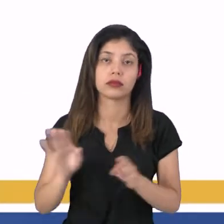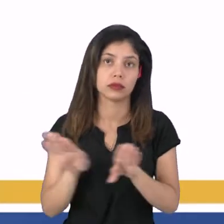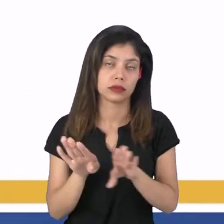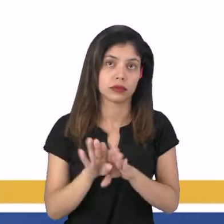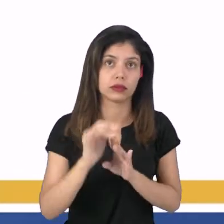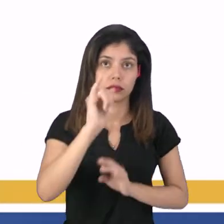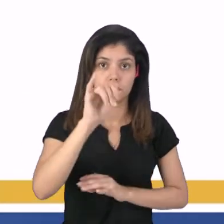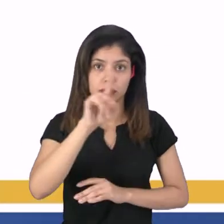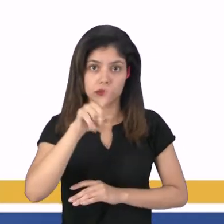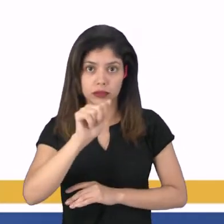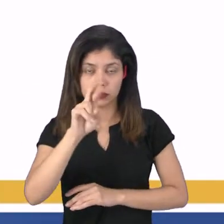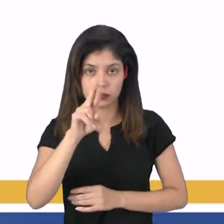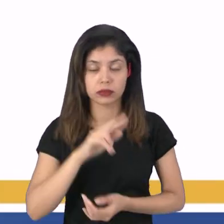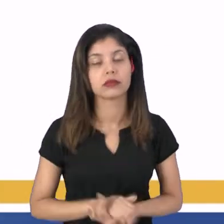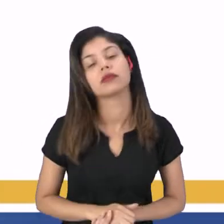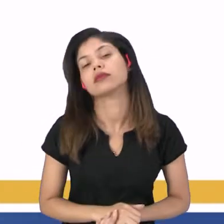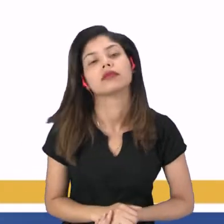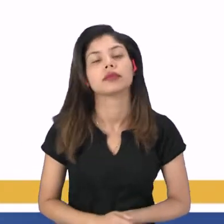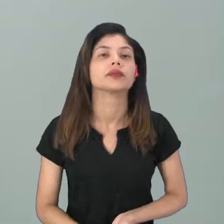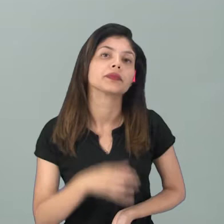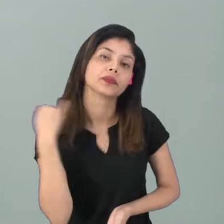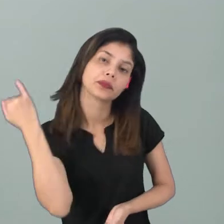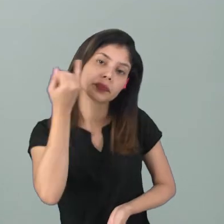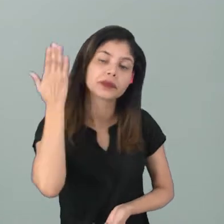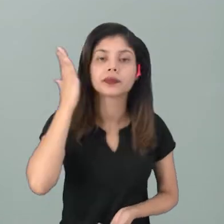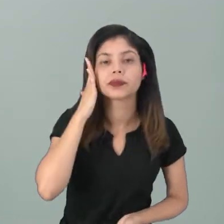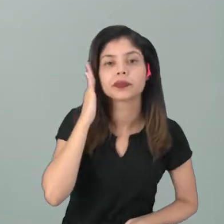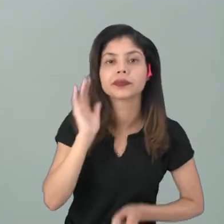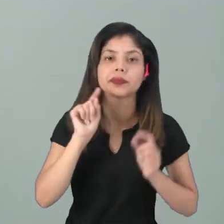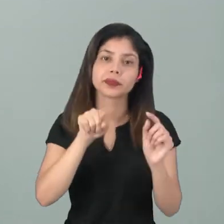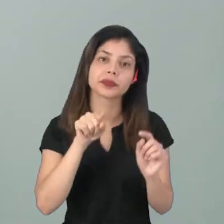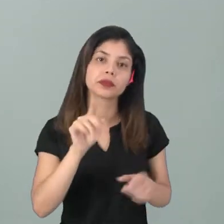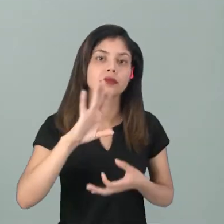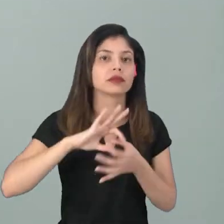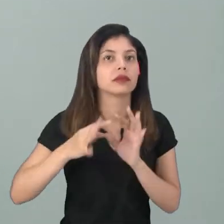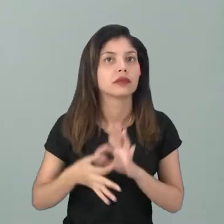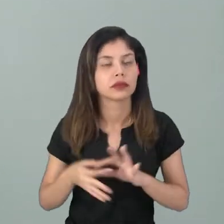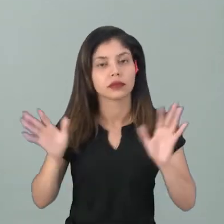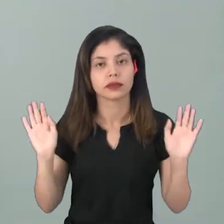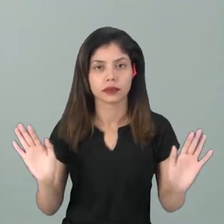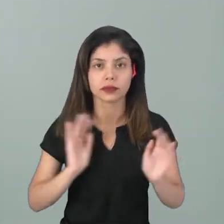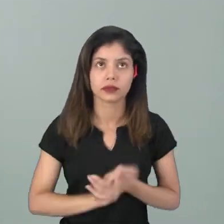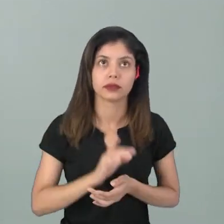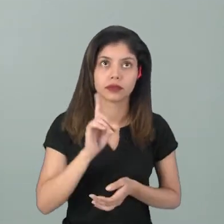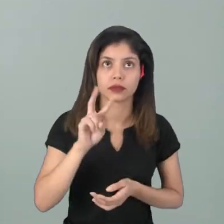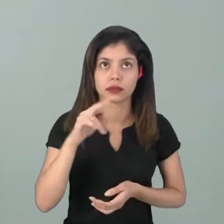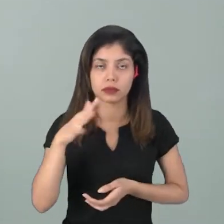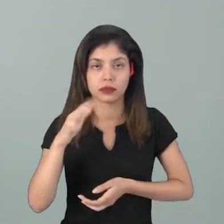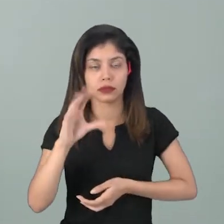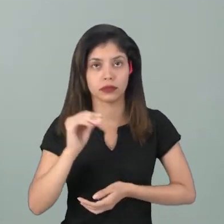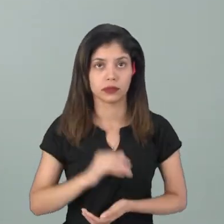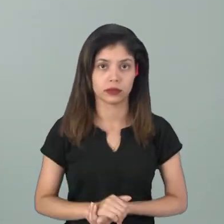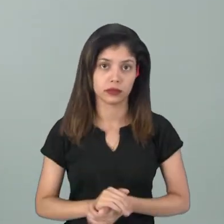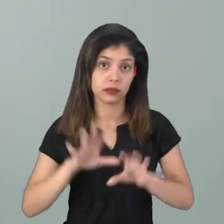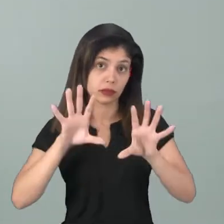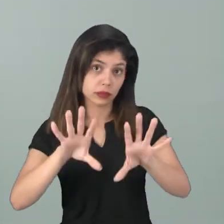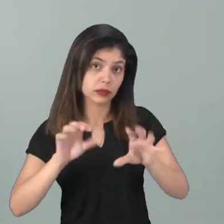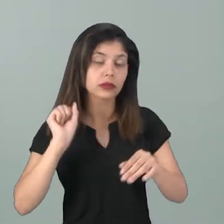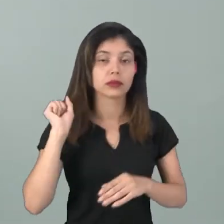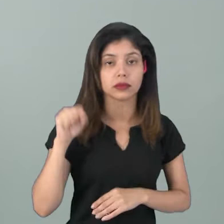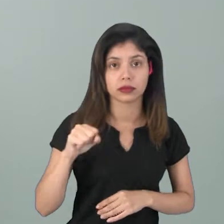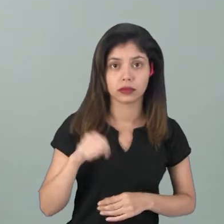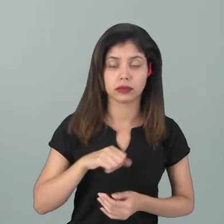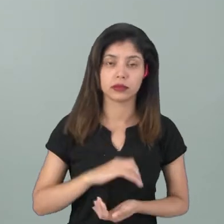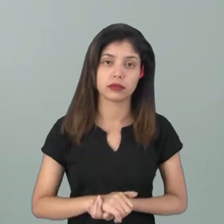do sufixo izar. Então, o que é importante vocês entenderem nesse contexto da derivação sufixal é exatamente